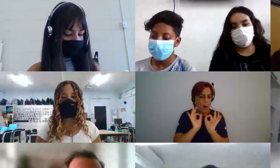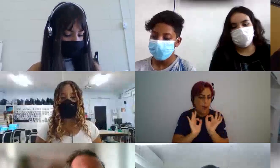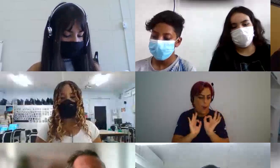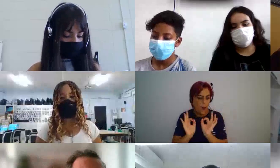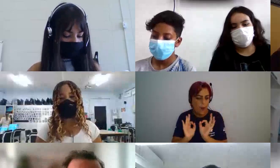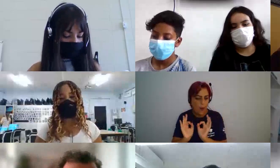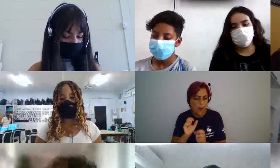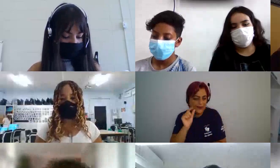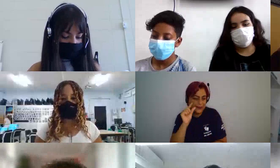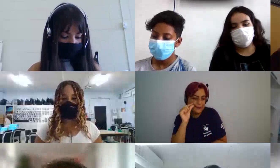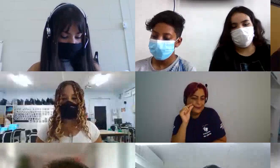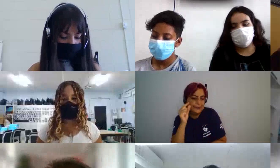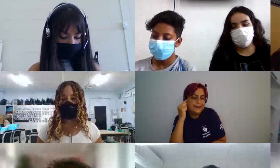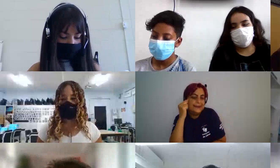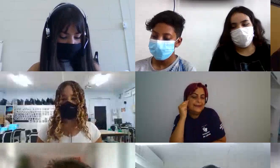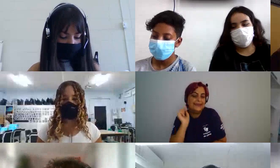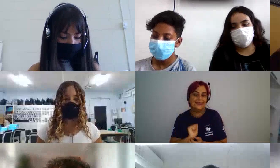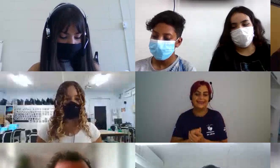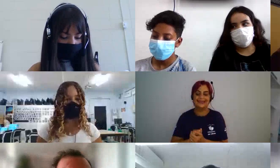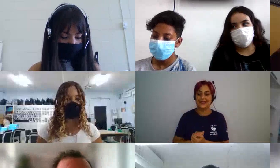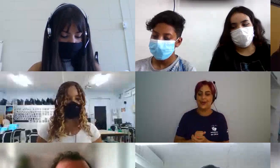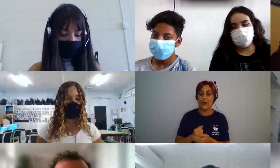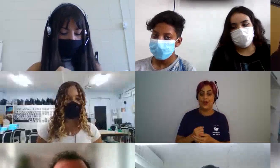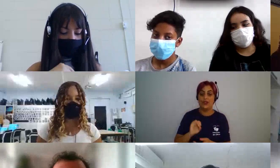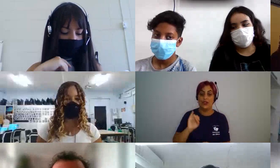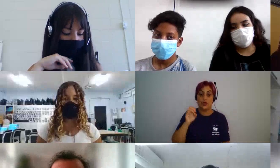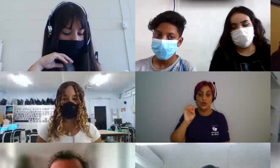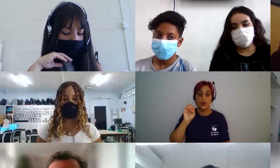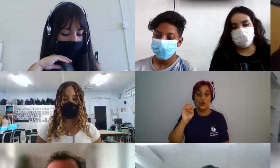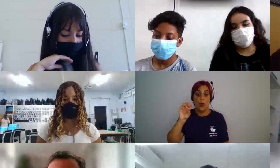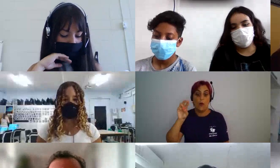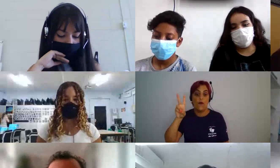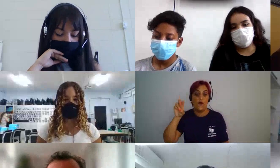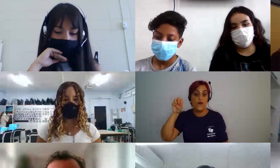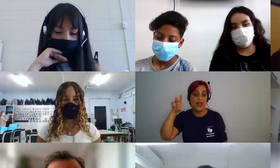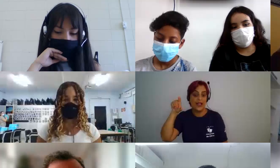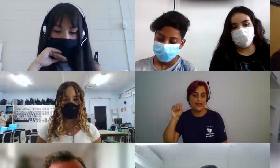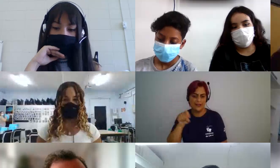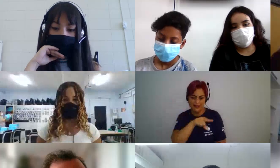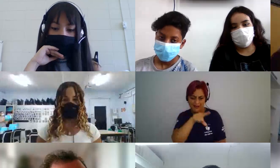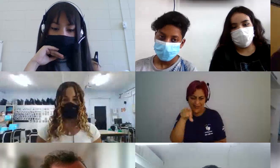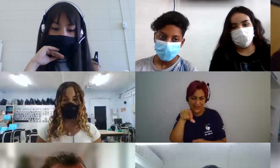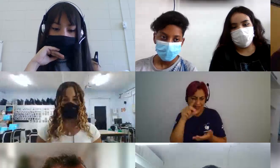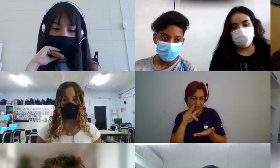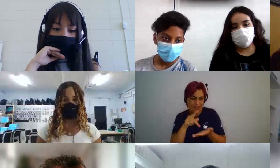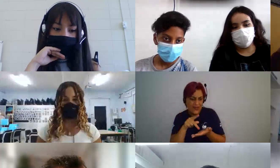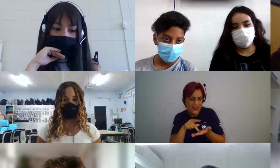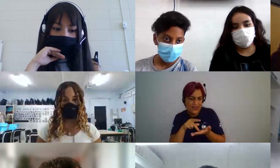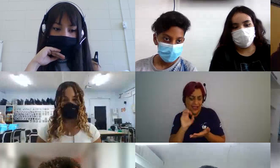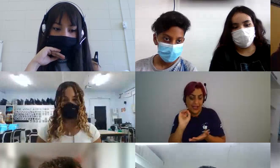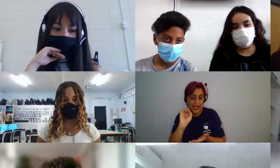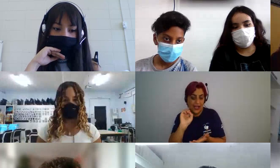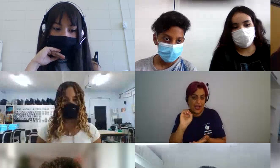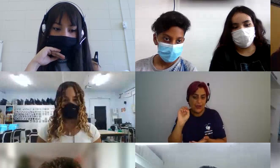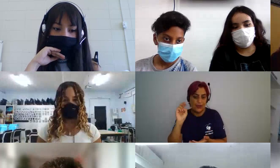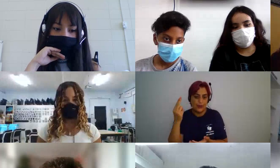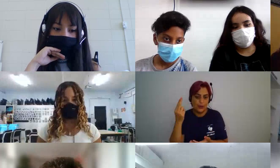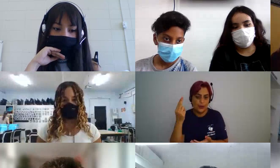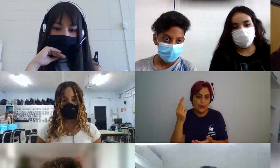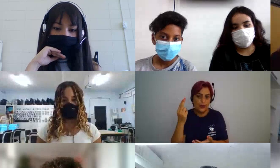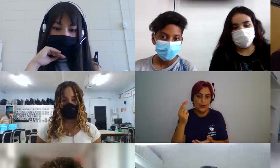é um pensamento. Ô, Giovana, você é real ou você é virtual aqui?